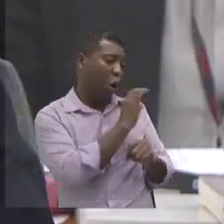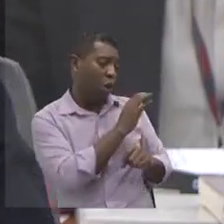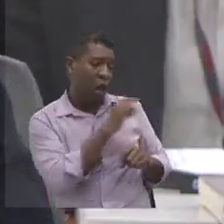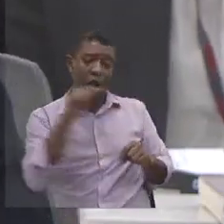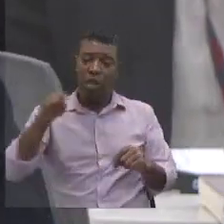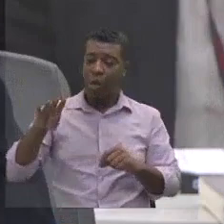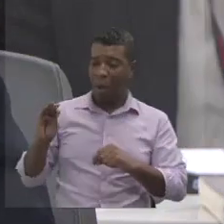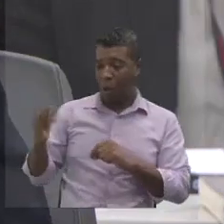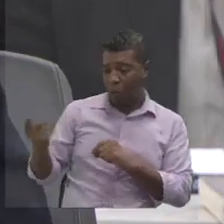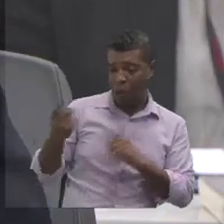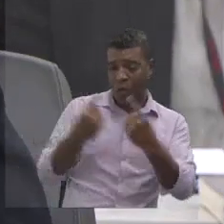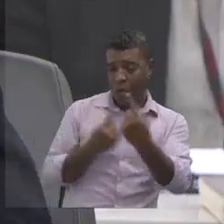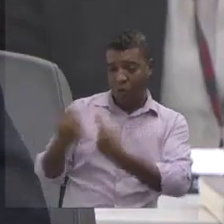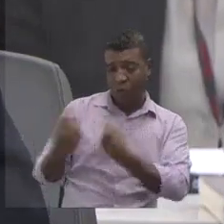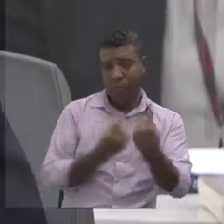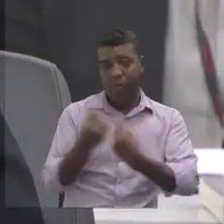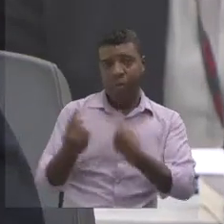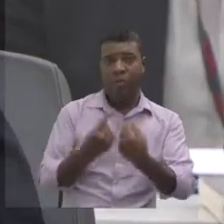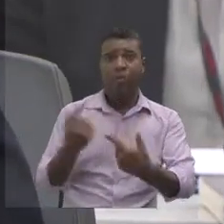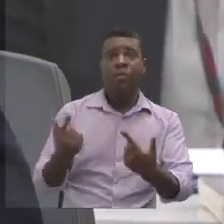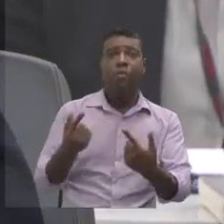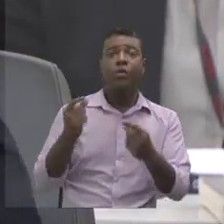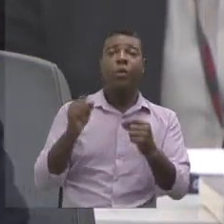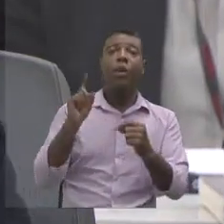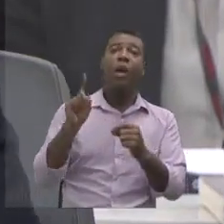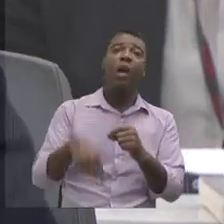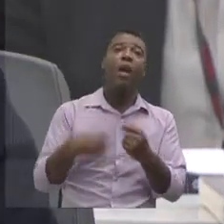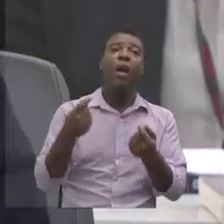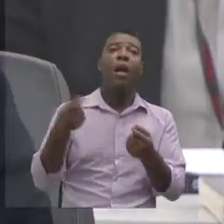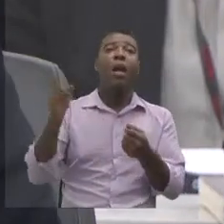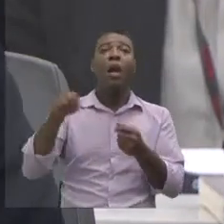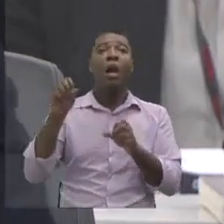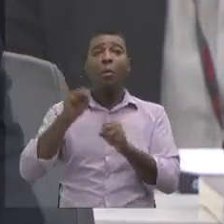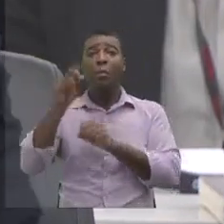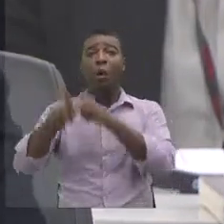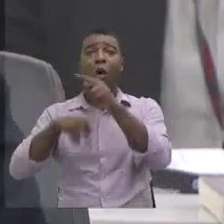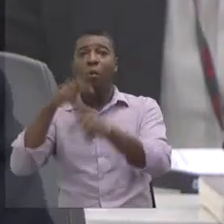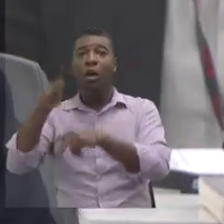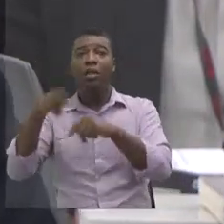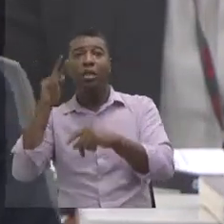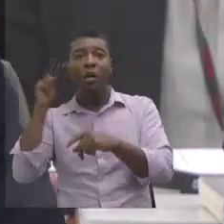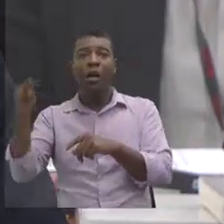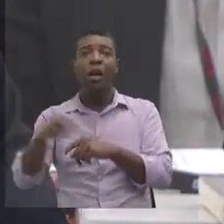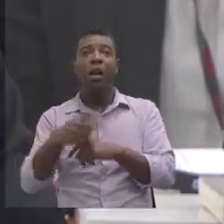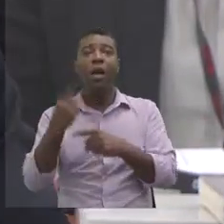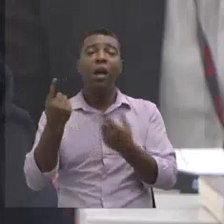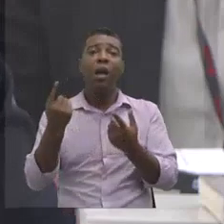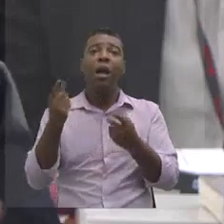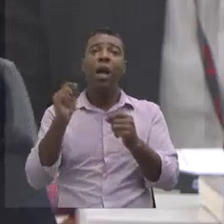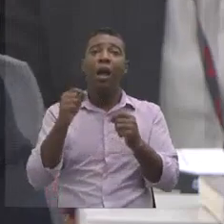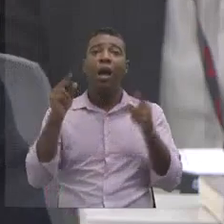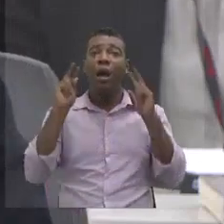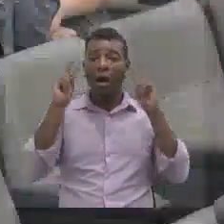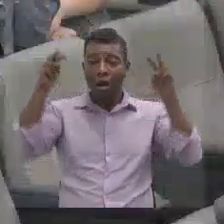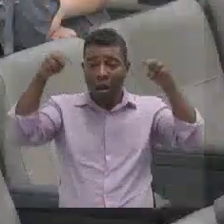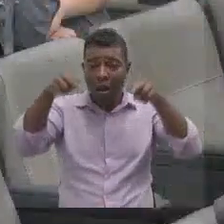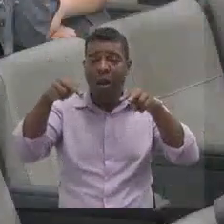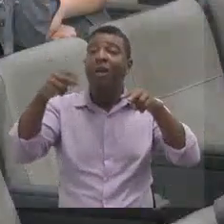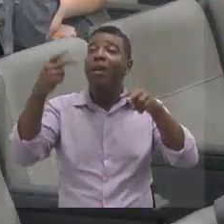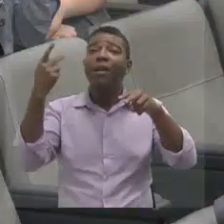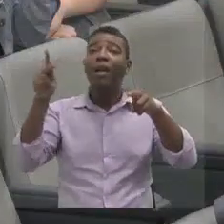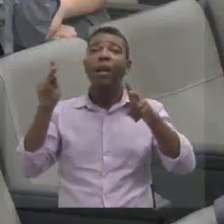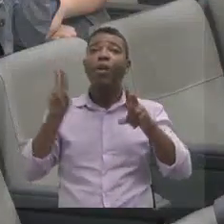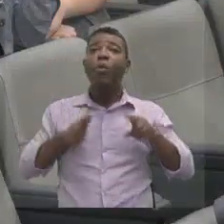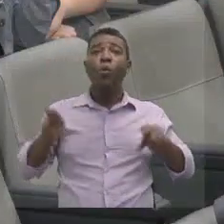imagina que e sempre com o olhar de quem da população né aproveitando que os estudantes aqui é olhar de quem usa diariamente você vive de transporte